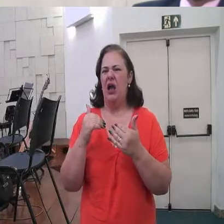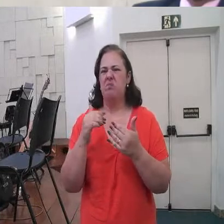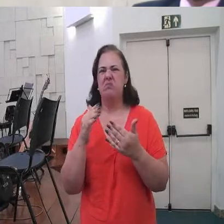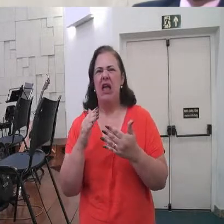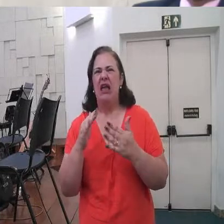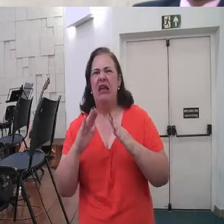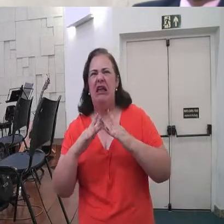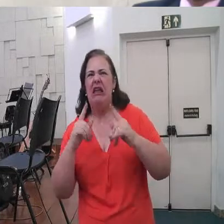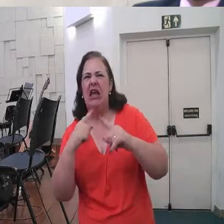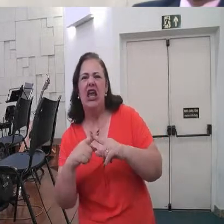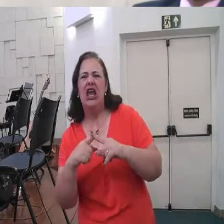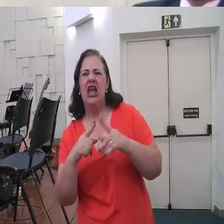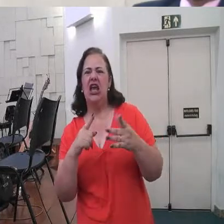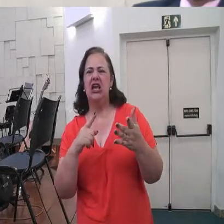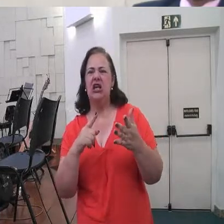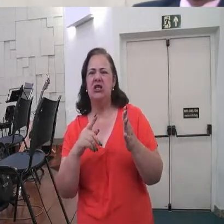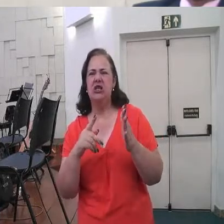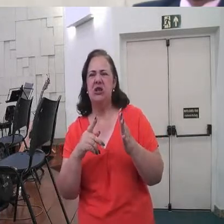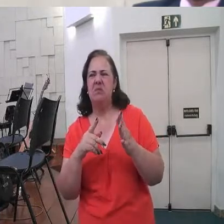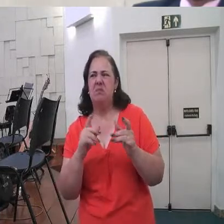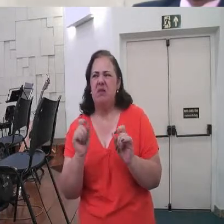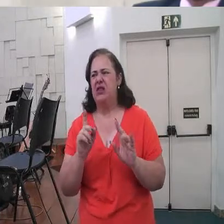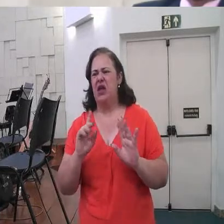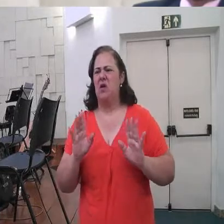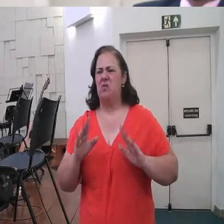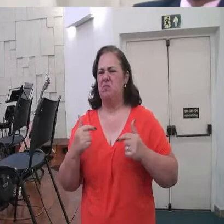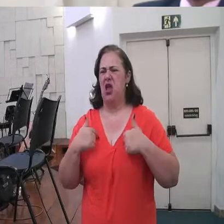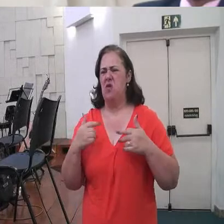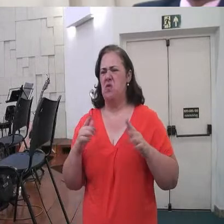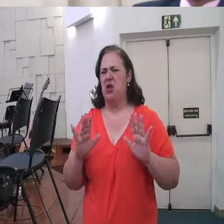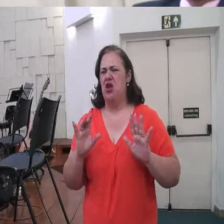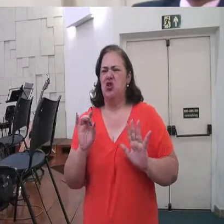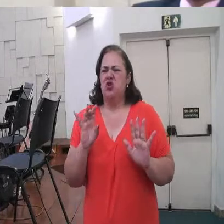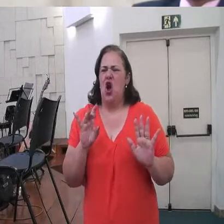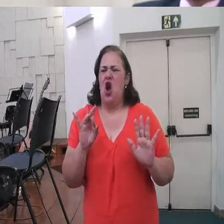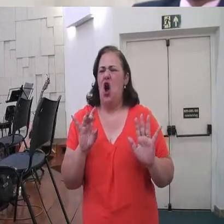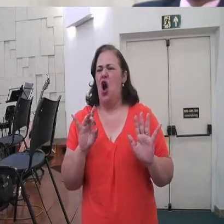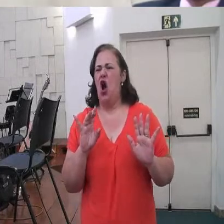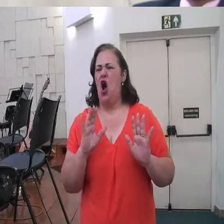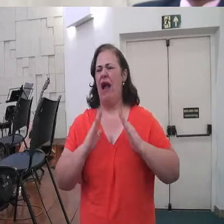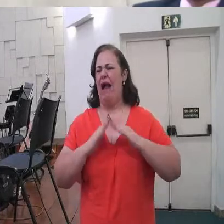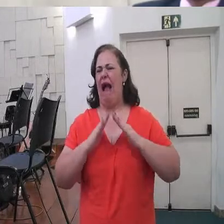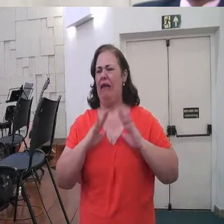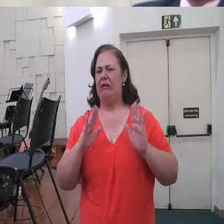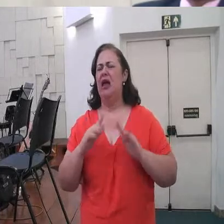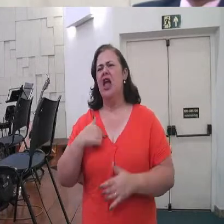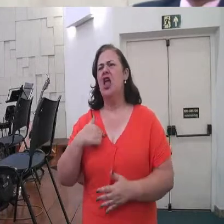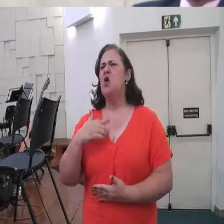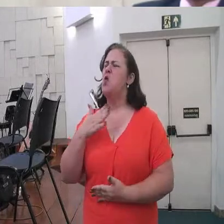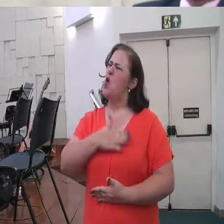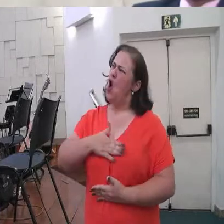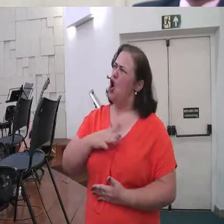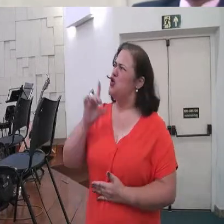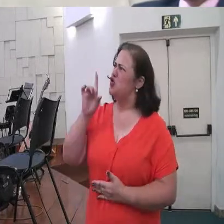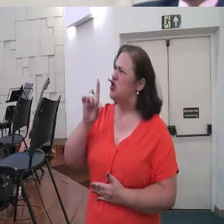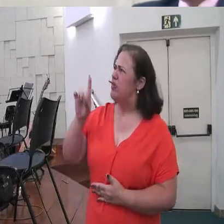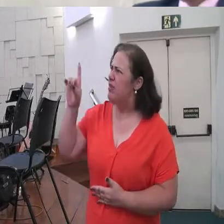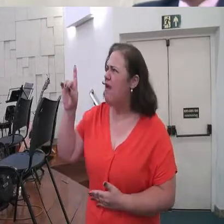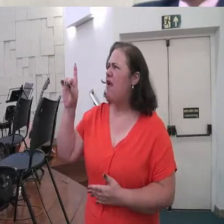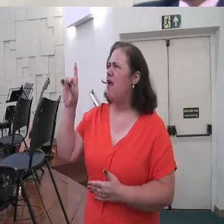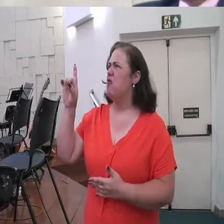nenhuma denominação, mas se declaram evangélicos, professam a fé evangélica.